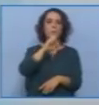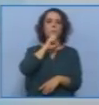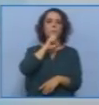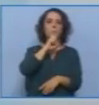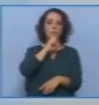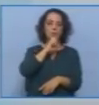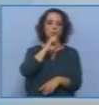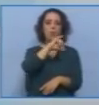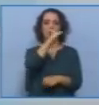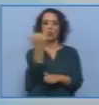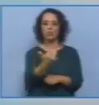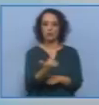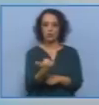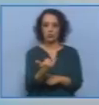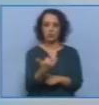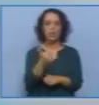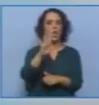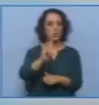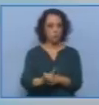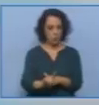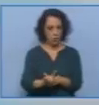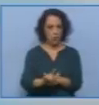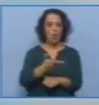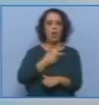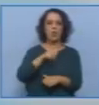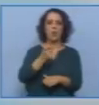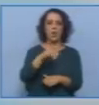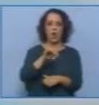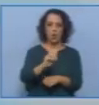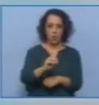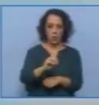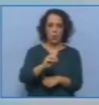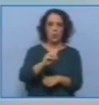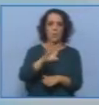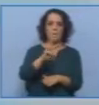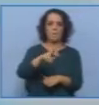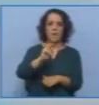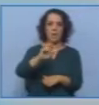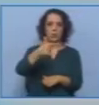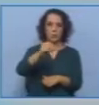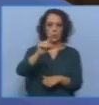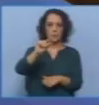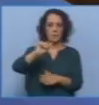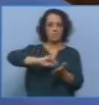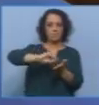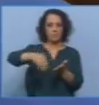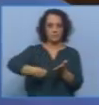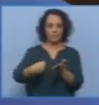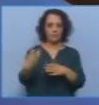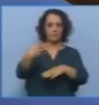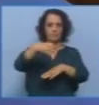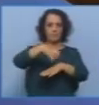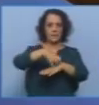para Lisboa, Dom Daniel Henriques. Dom António Marto também irá tomar posse de uma basílica em